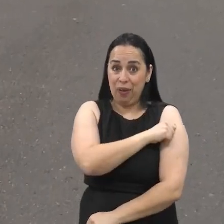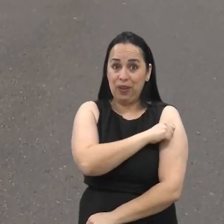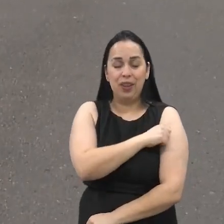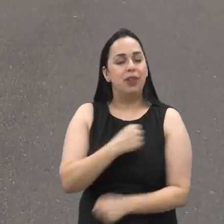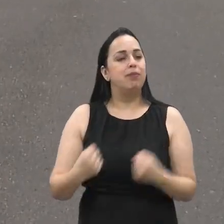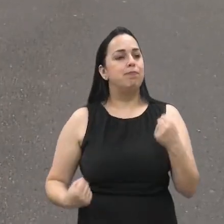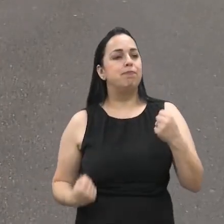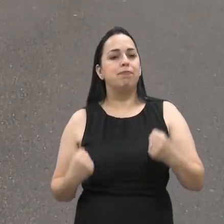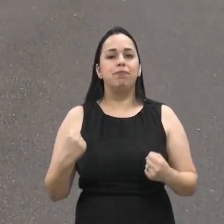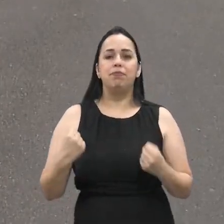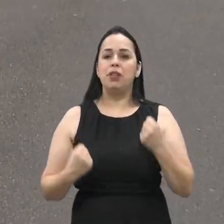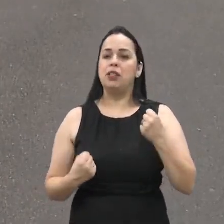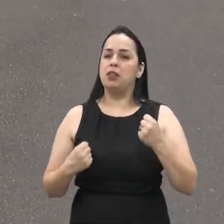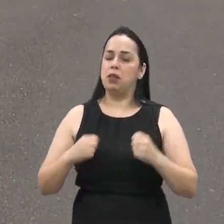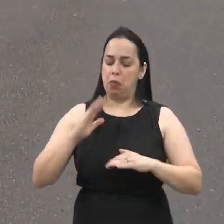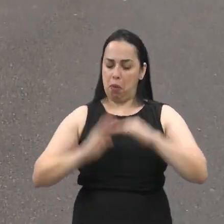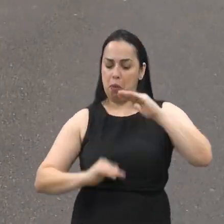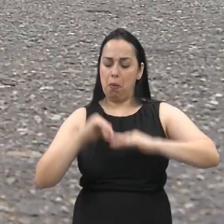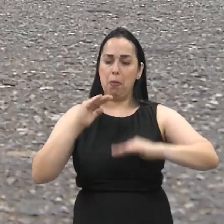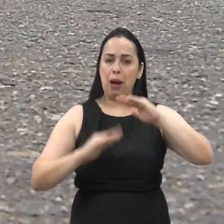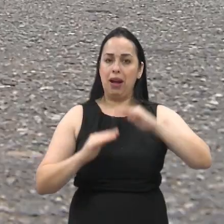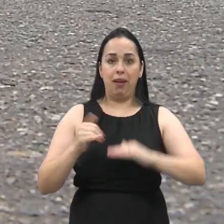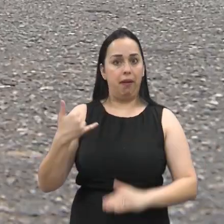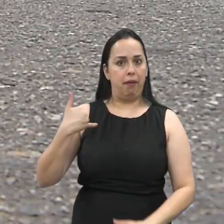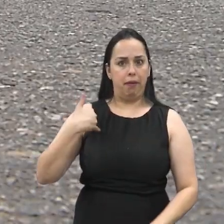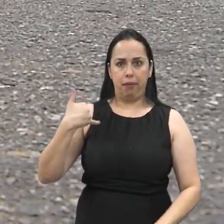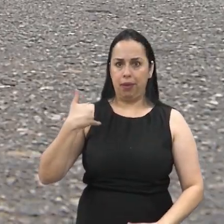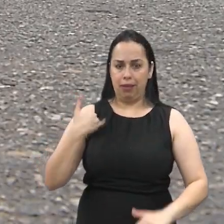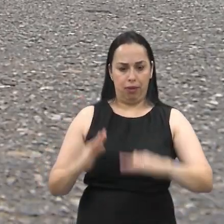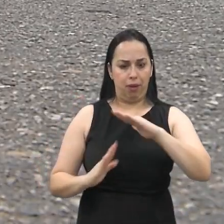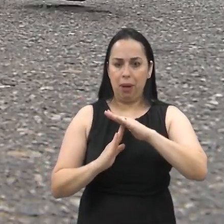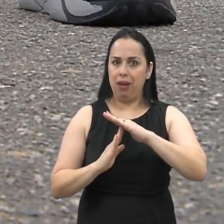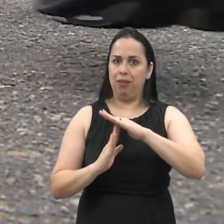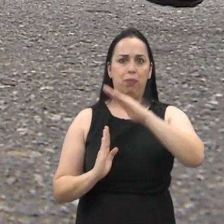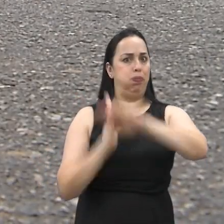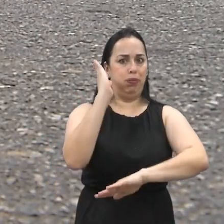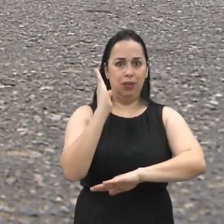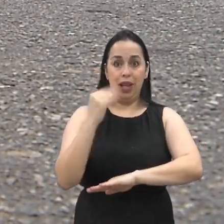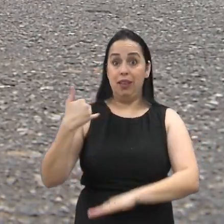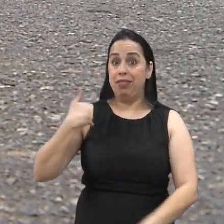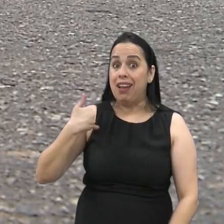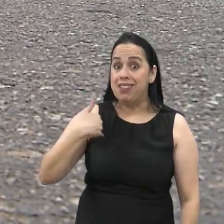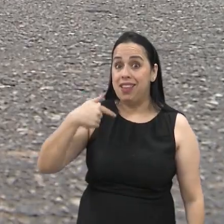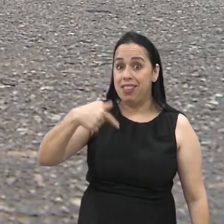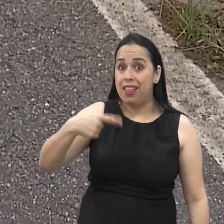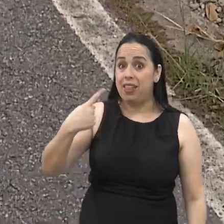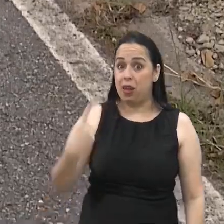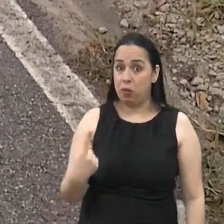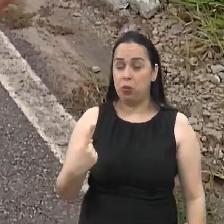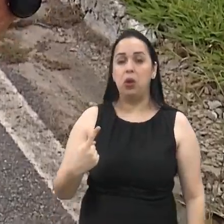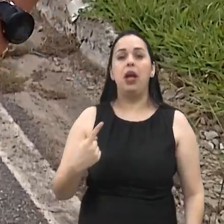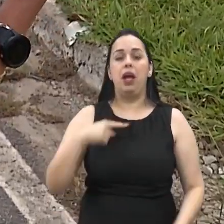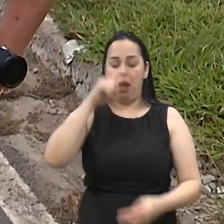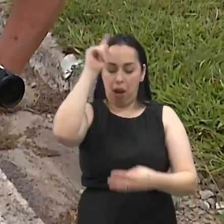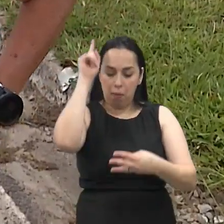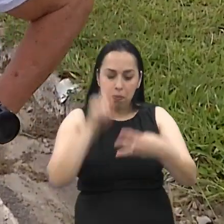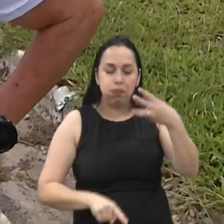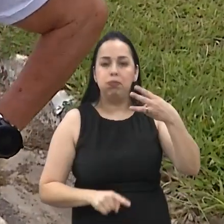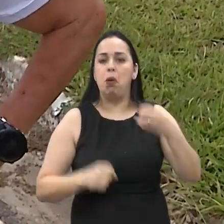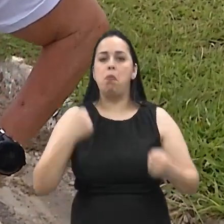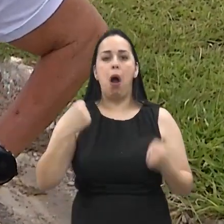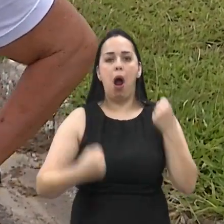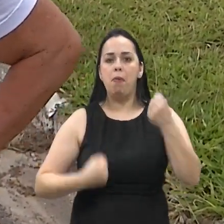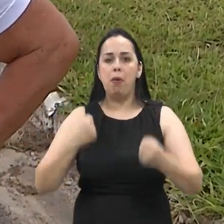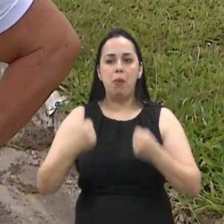e viu na corrida uma forma de se manter ativa. A idade nunca foi um problema, Aos 71 anos, ela é triatleta